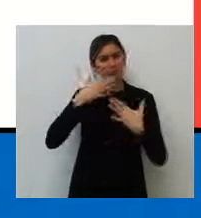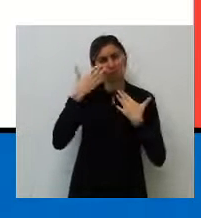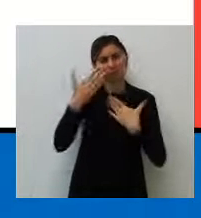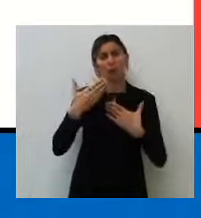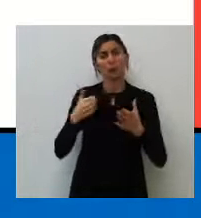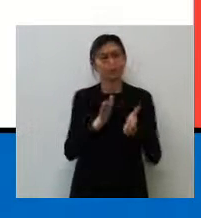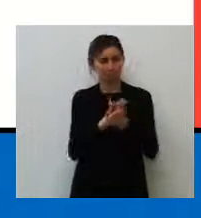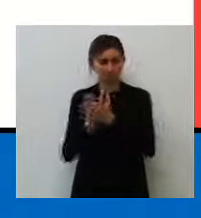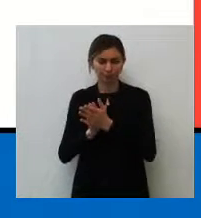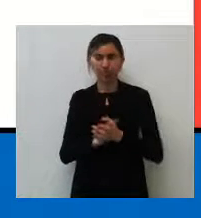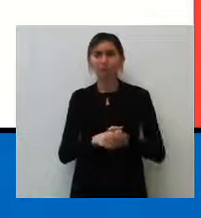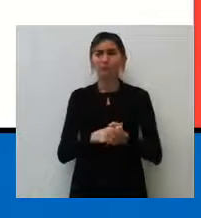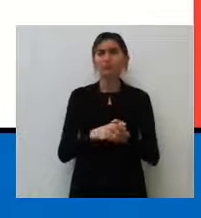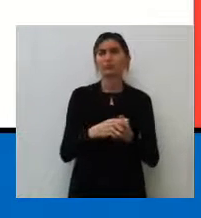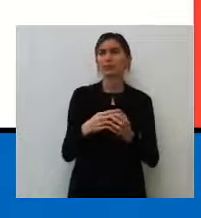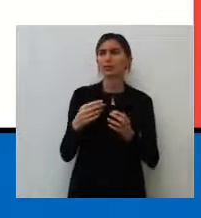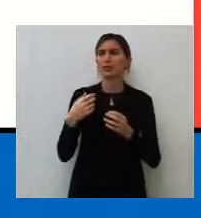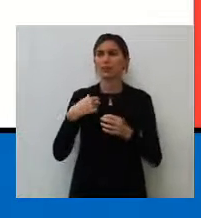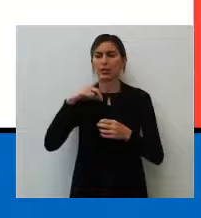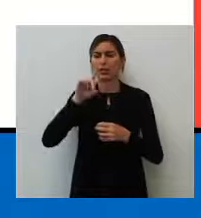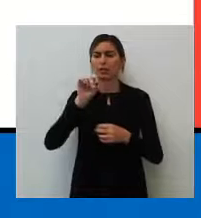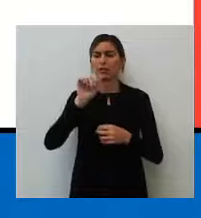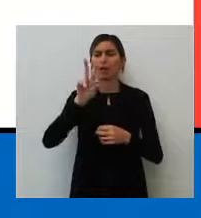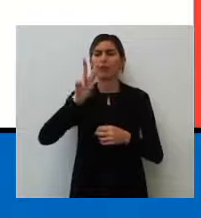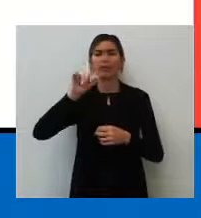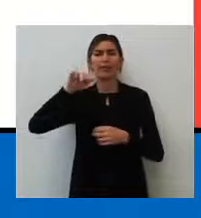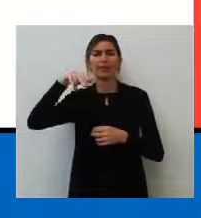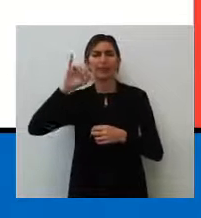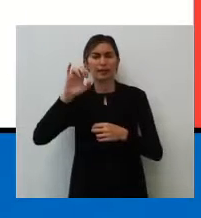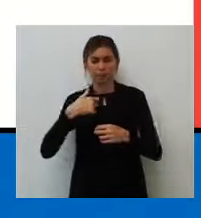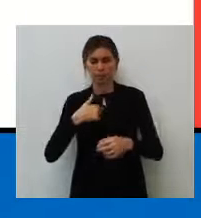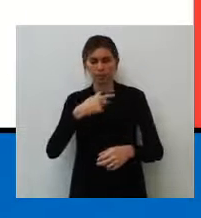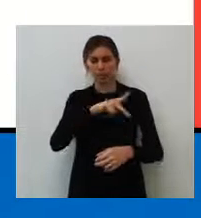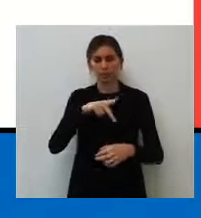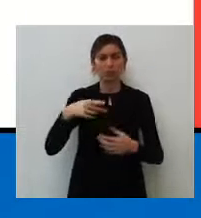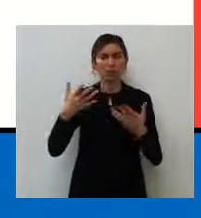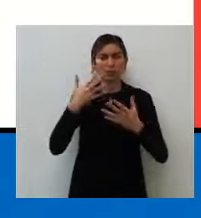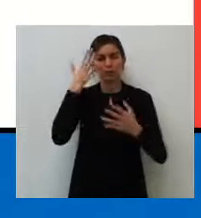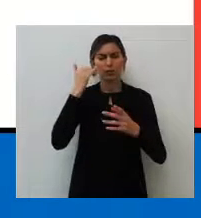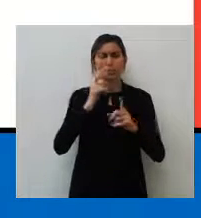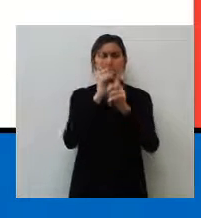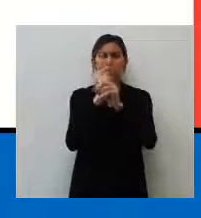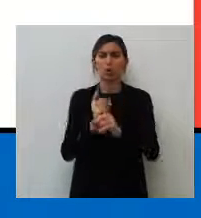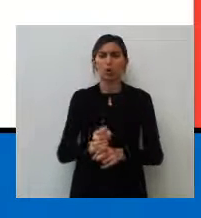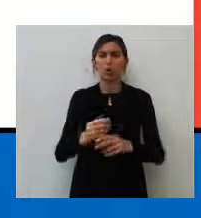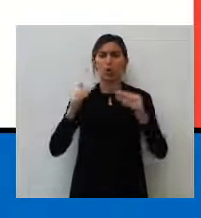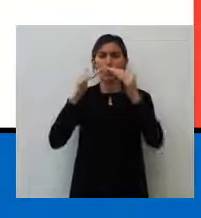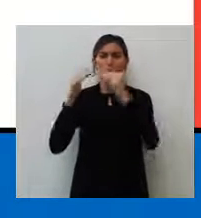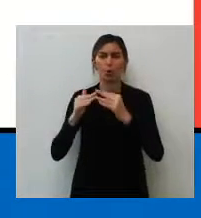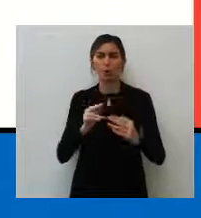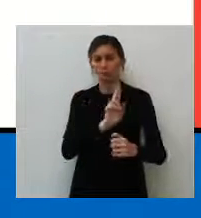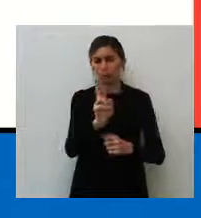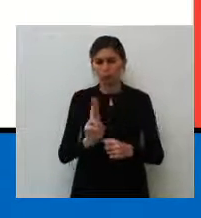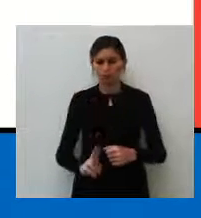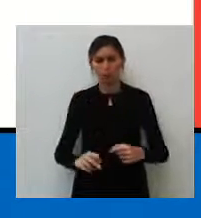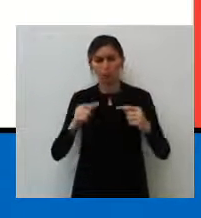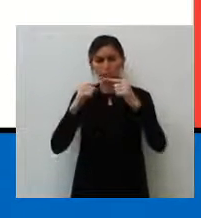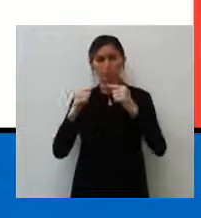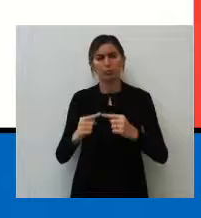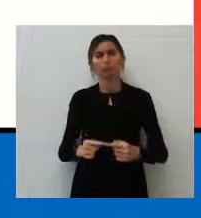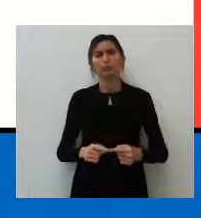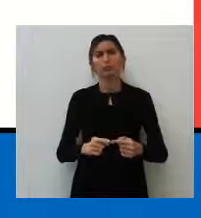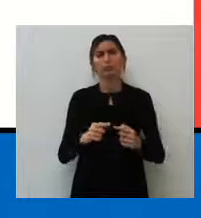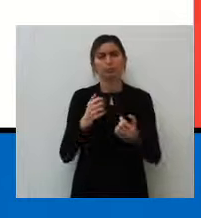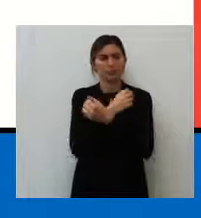parabéns manda beijo para minha professora dalvaneide vasconcelos queria saber como identificar conta concordância nominal professora dalvaneide